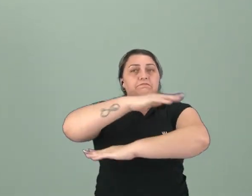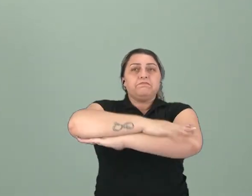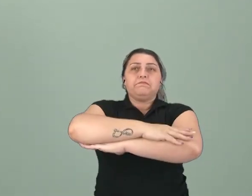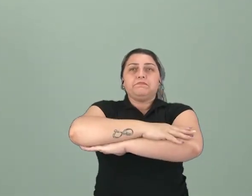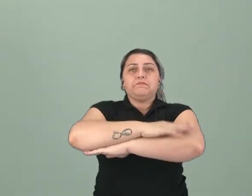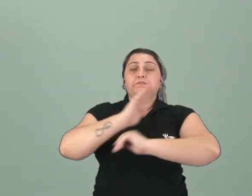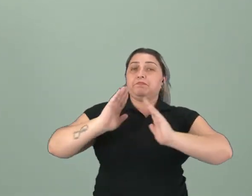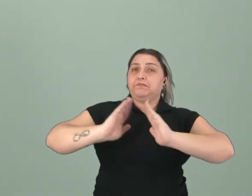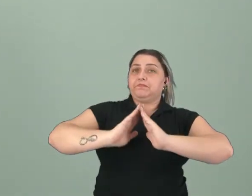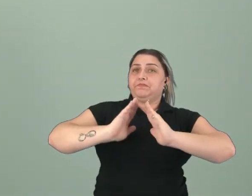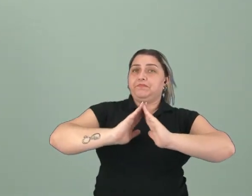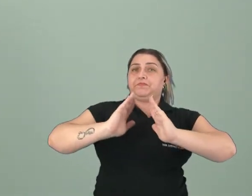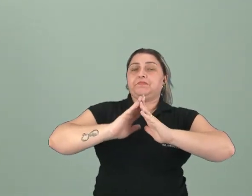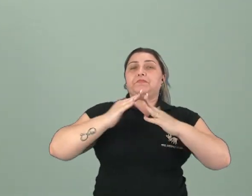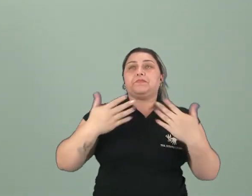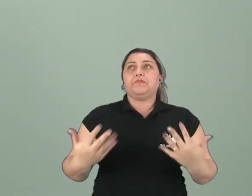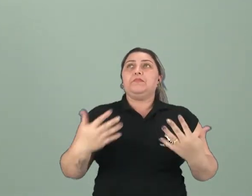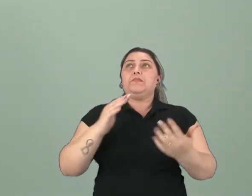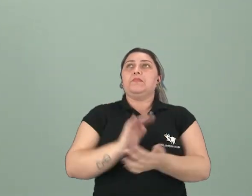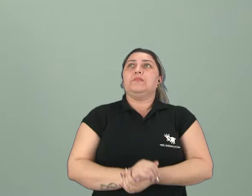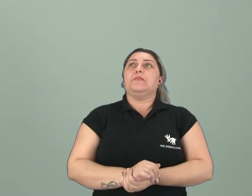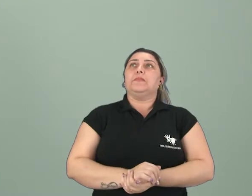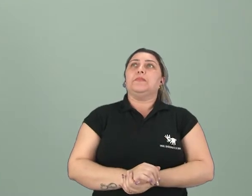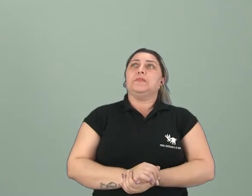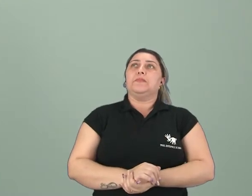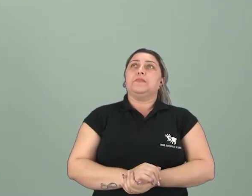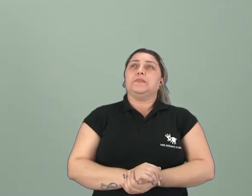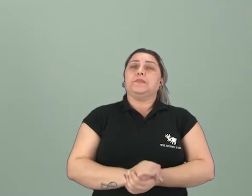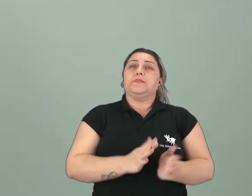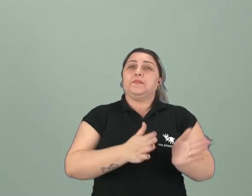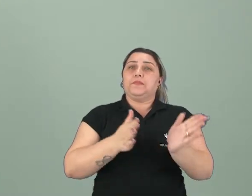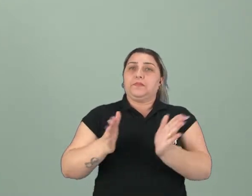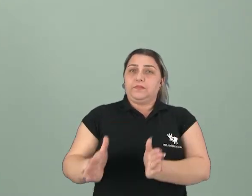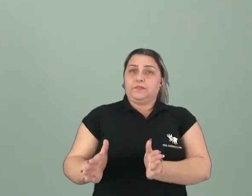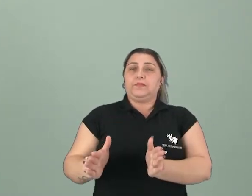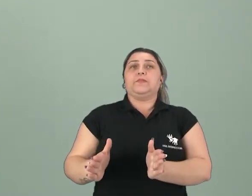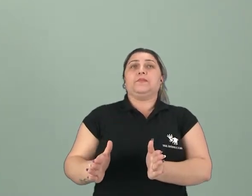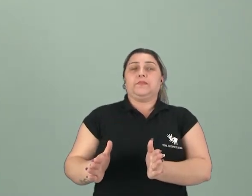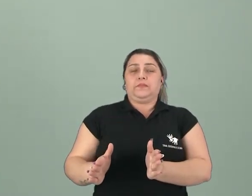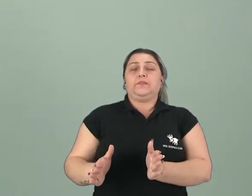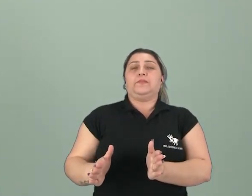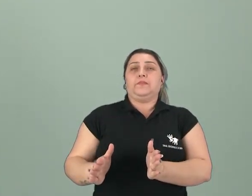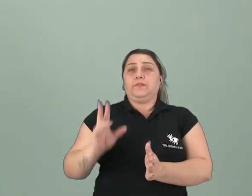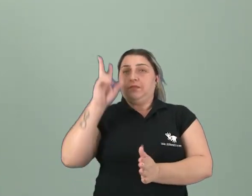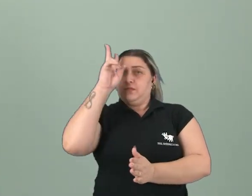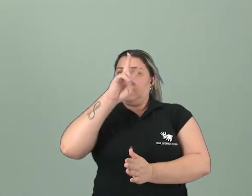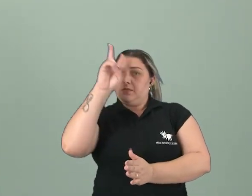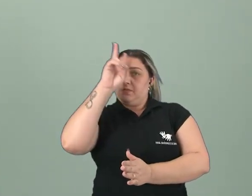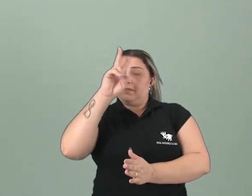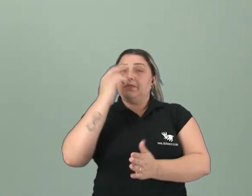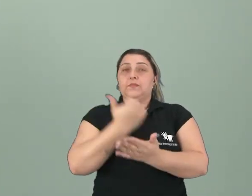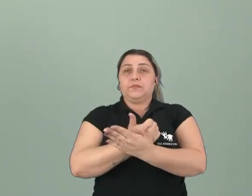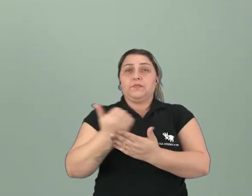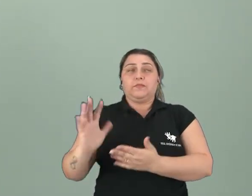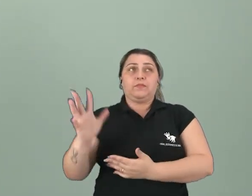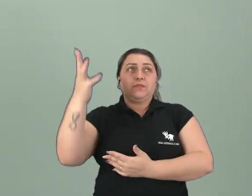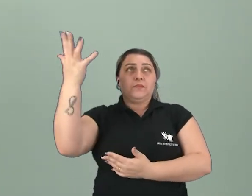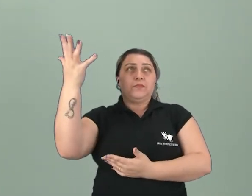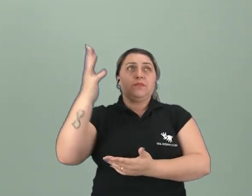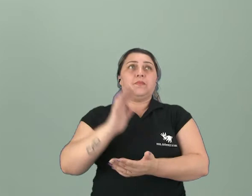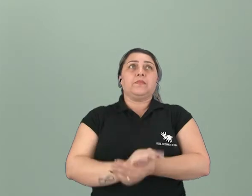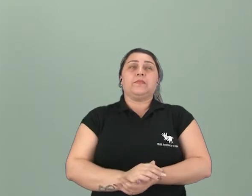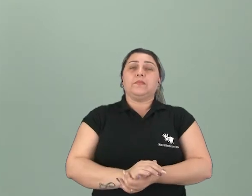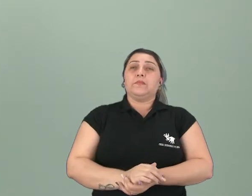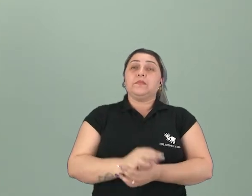janela. E por meio desse enredo, né, durante o enredo, durante a história, as ações vão acontecendo